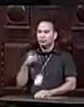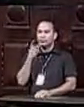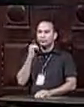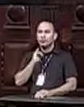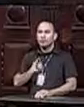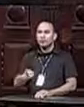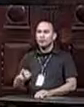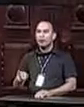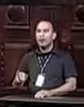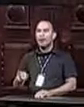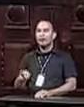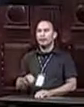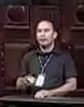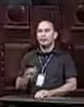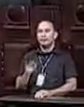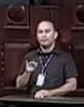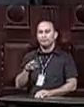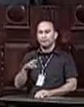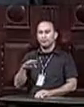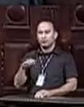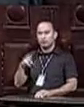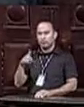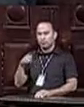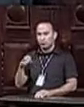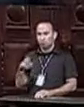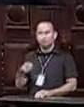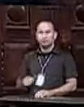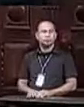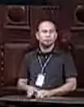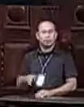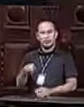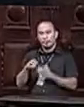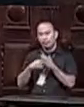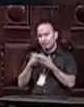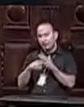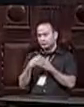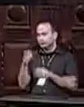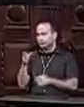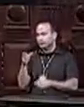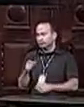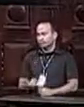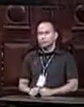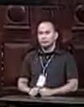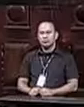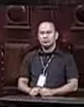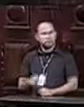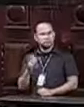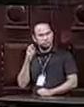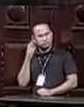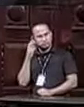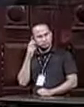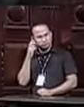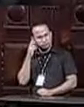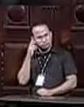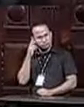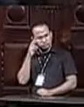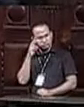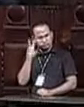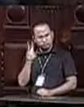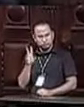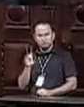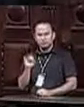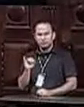a FETranspor. Ora, é estranho que a própria SEDUC divulgue